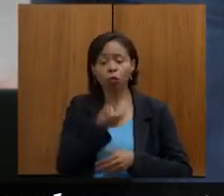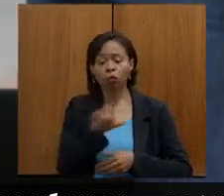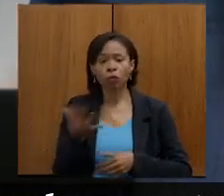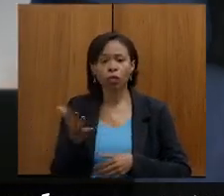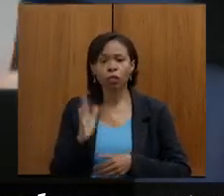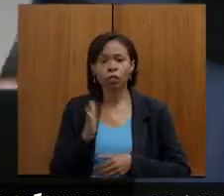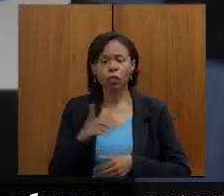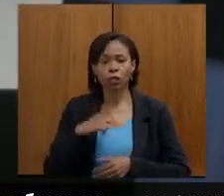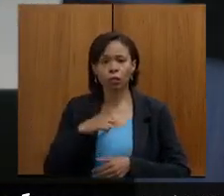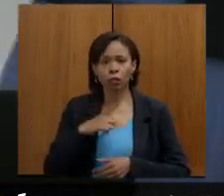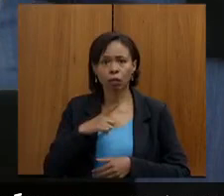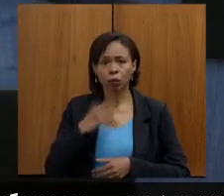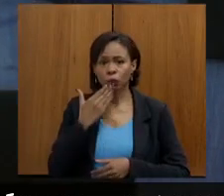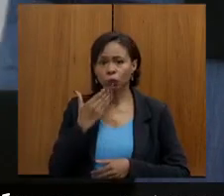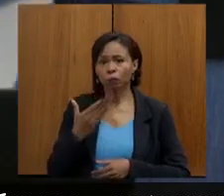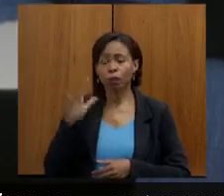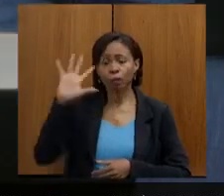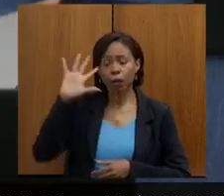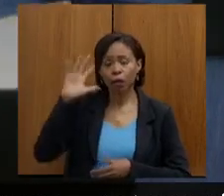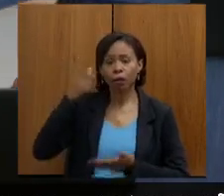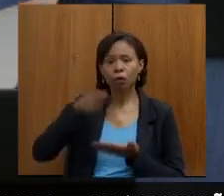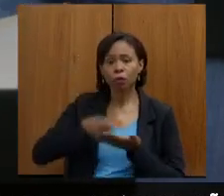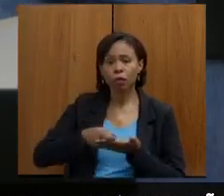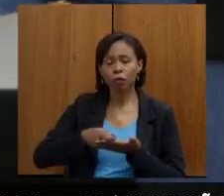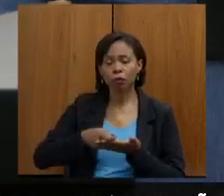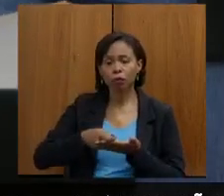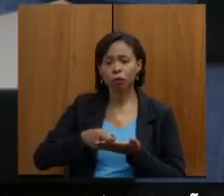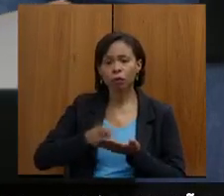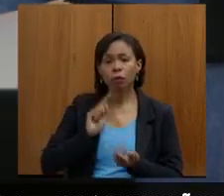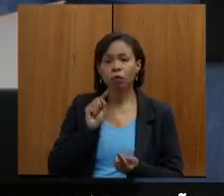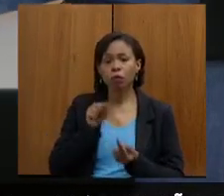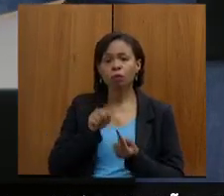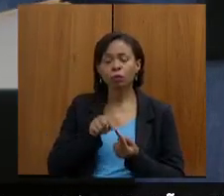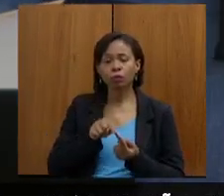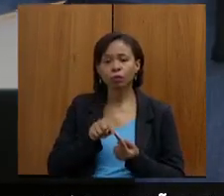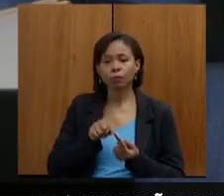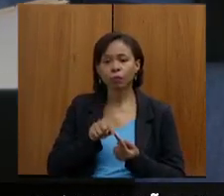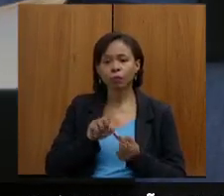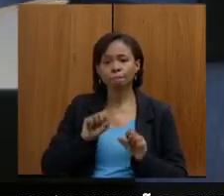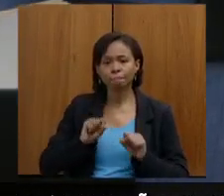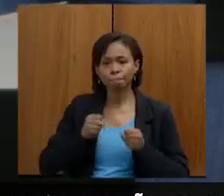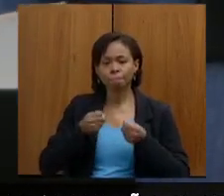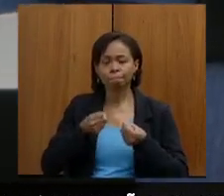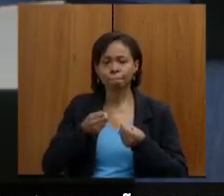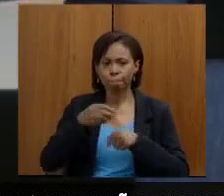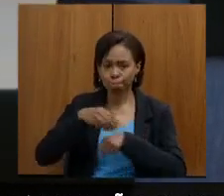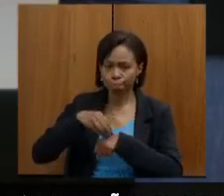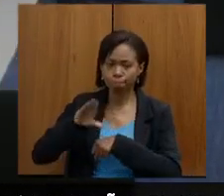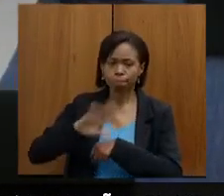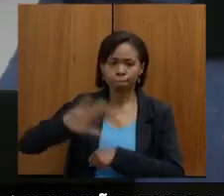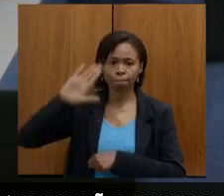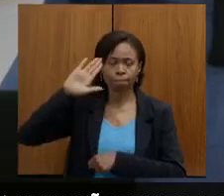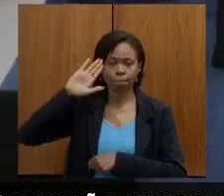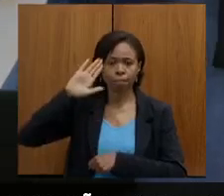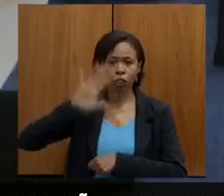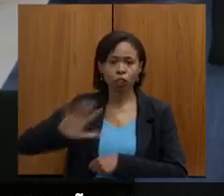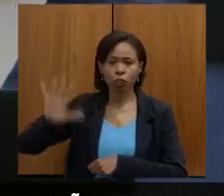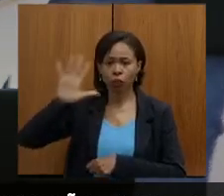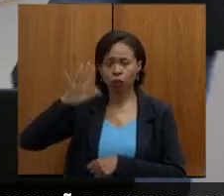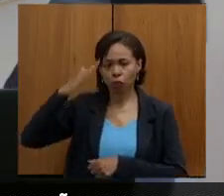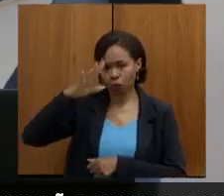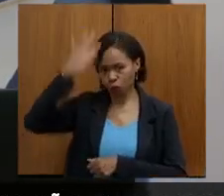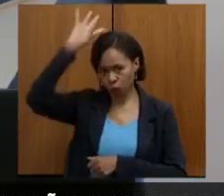ou daquele meio pedir providências para realizar para a realização de esforços e de caminhada comandante do bombeiro